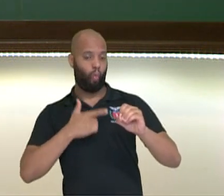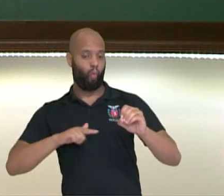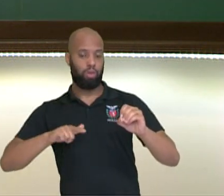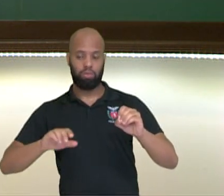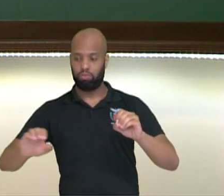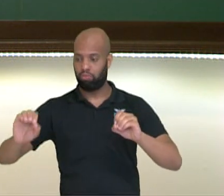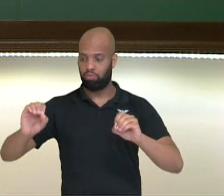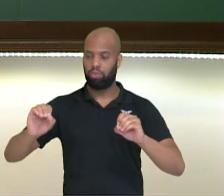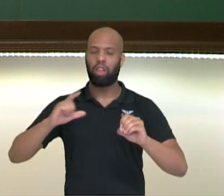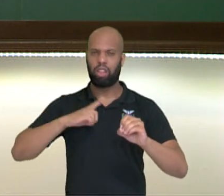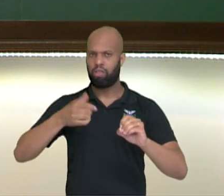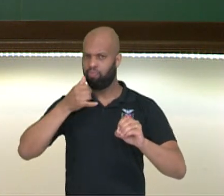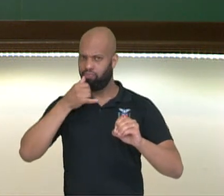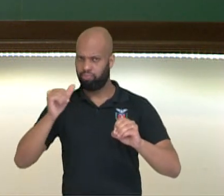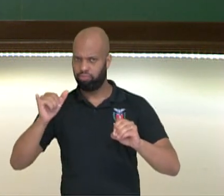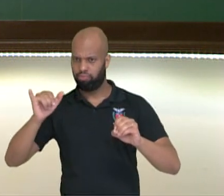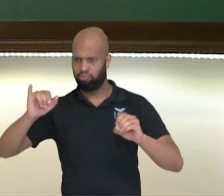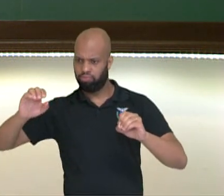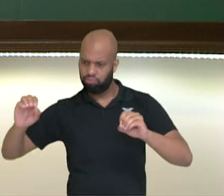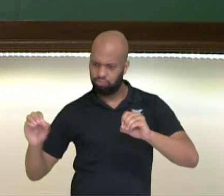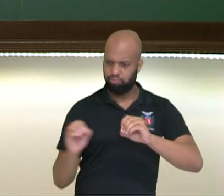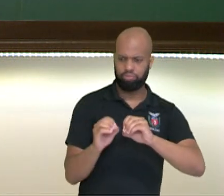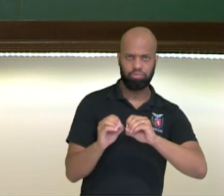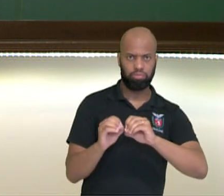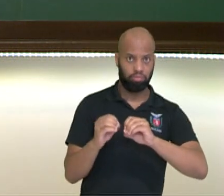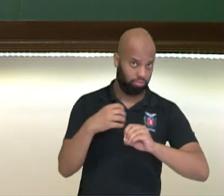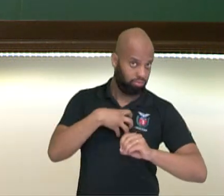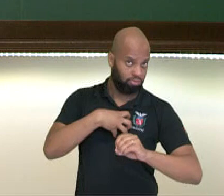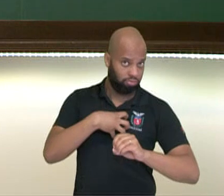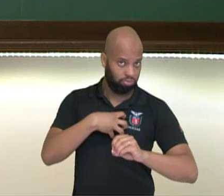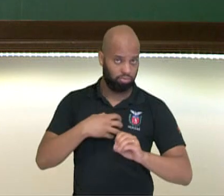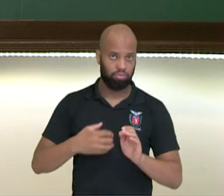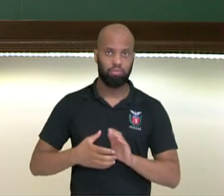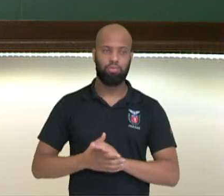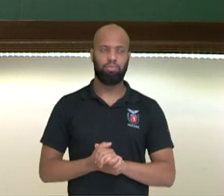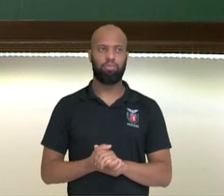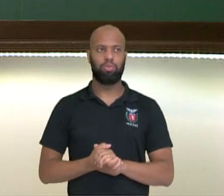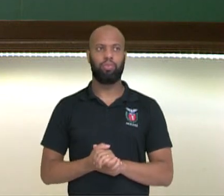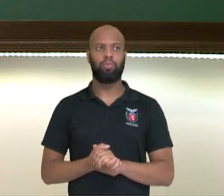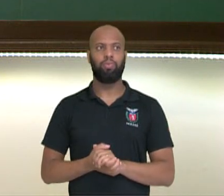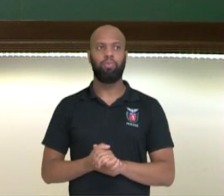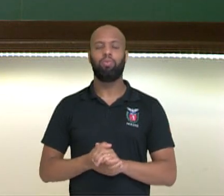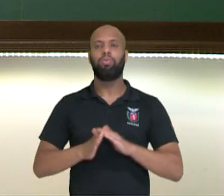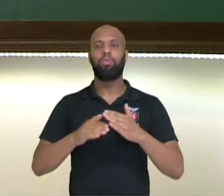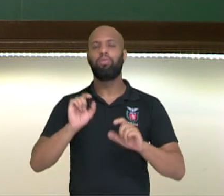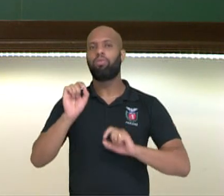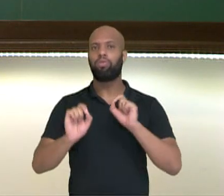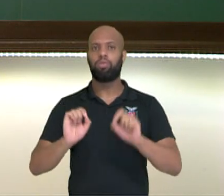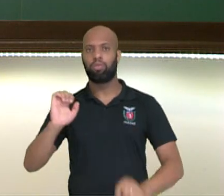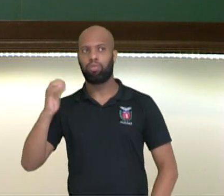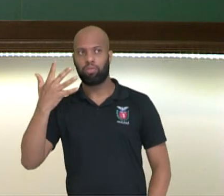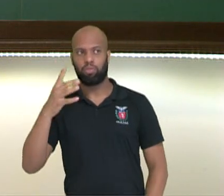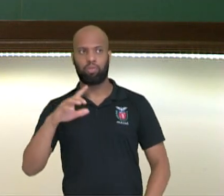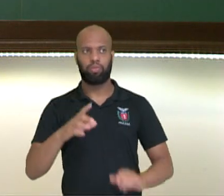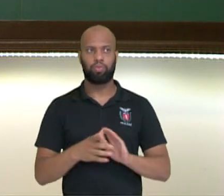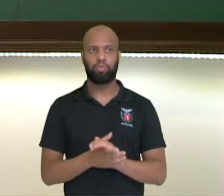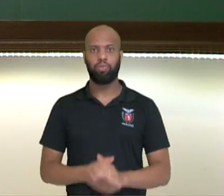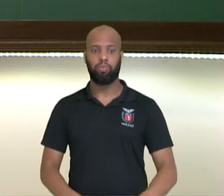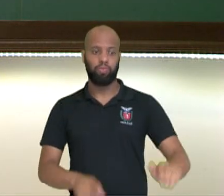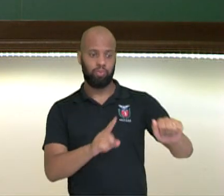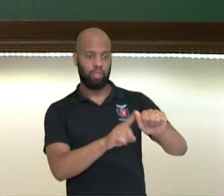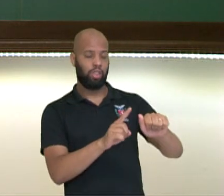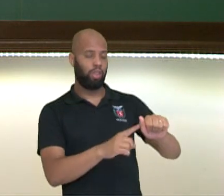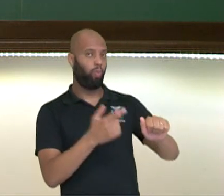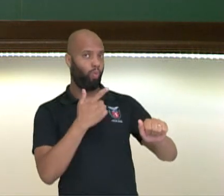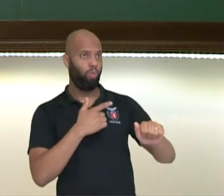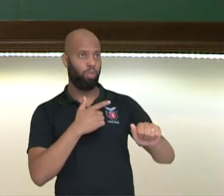um corpo A carregado eletricamente e um corpo B neutro. Os dois vai acontecer o quê? Corpo carregado, corpo neutro. Ocorre,